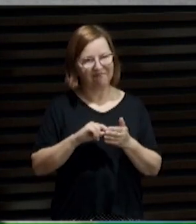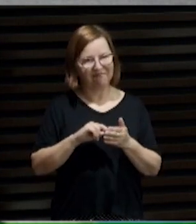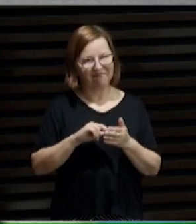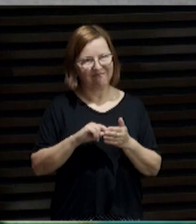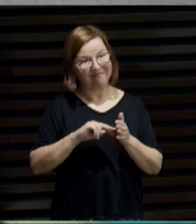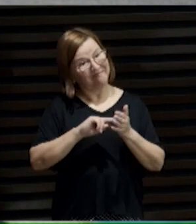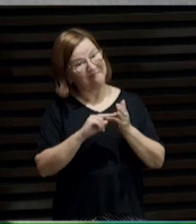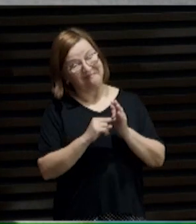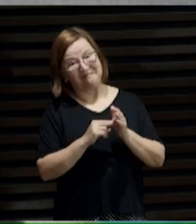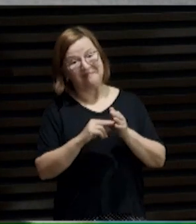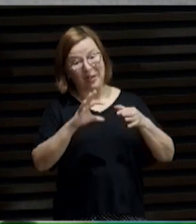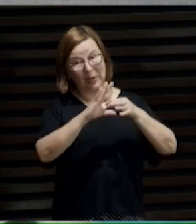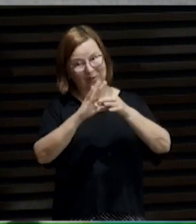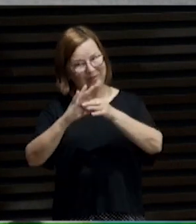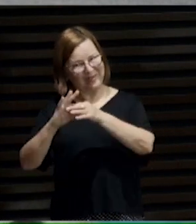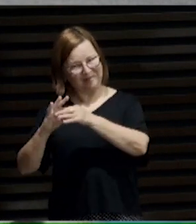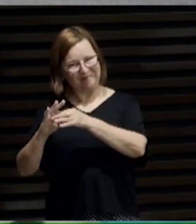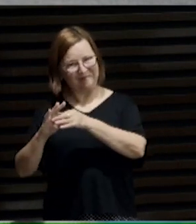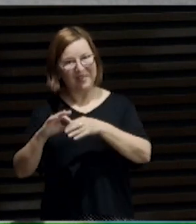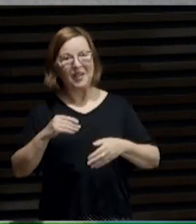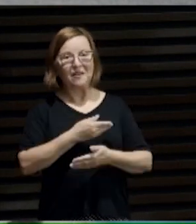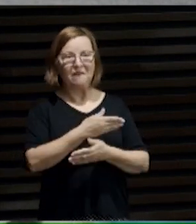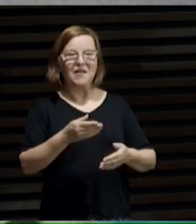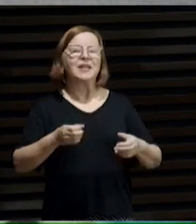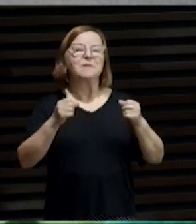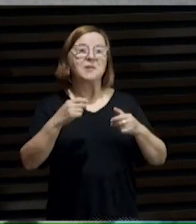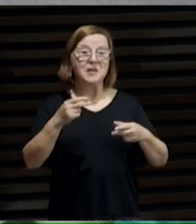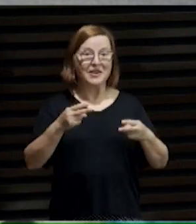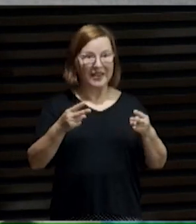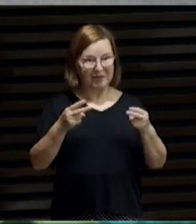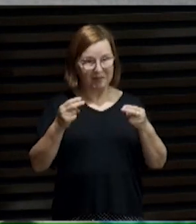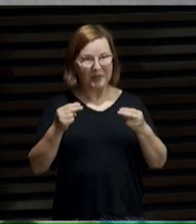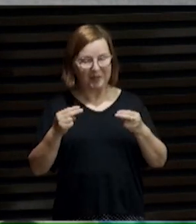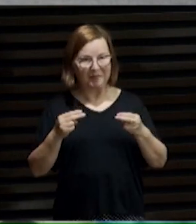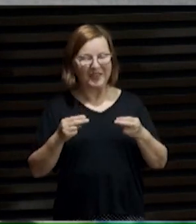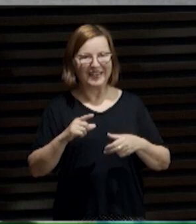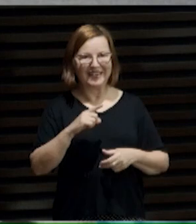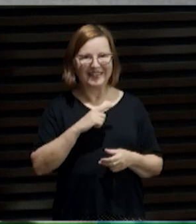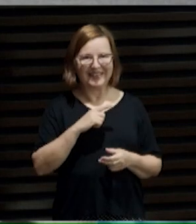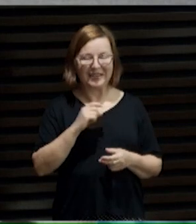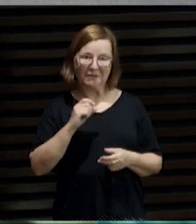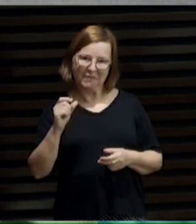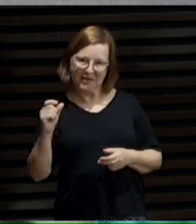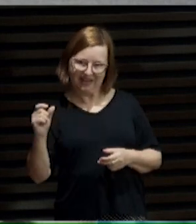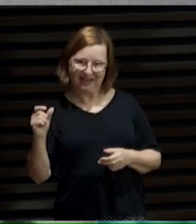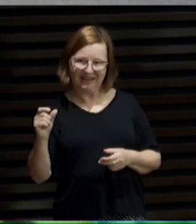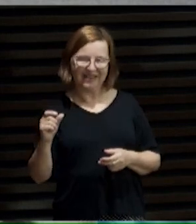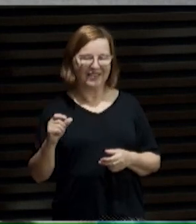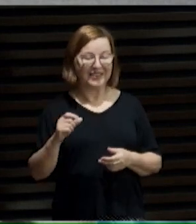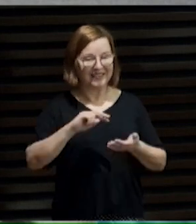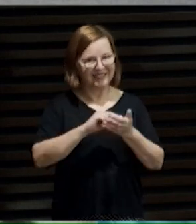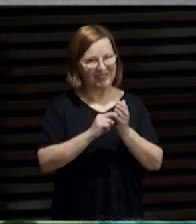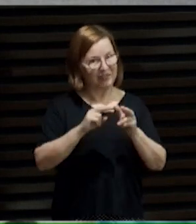perceber como há algumas distinções na linguagem que precisam ser consideradas, a fim que nós possamos entender qual foi o